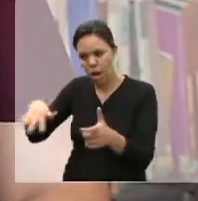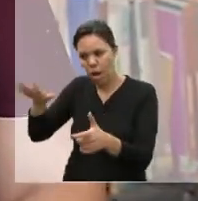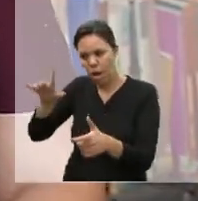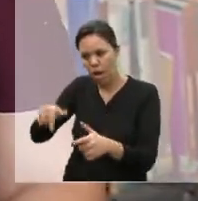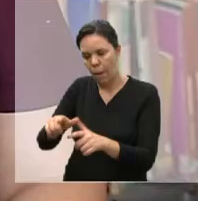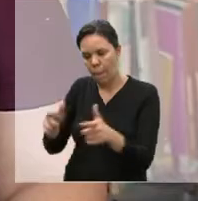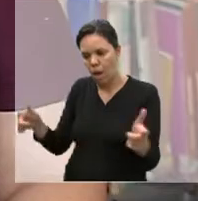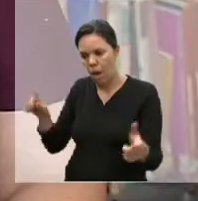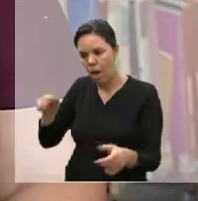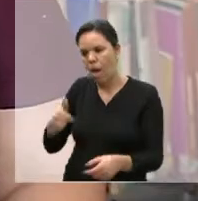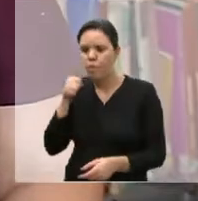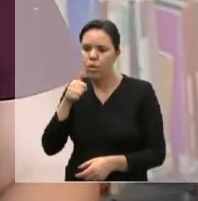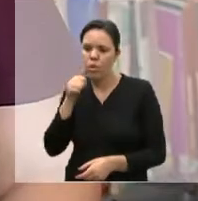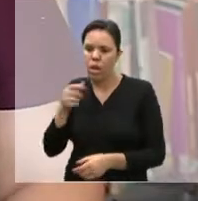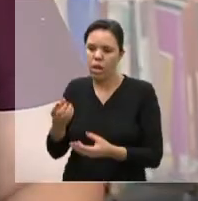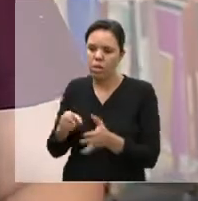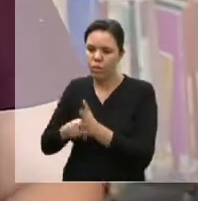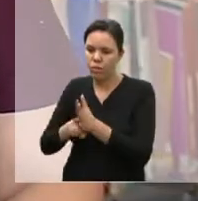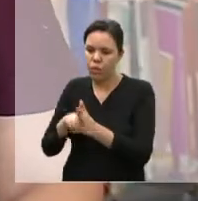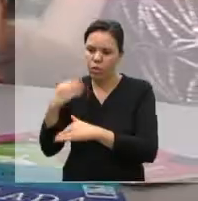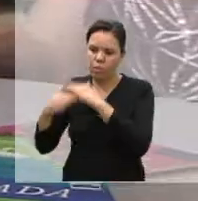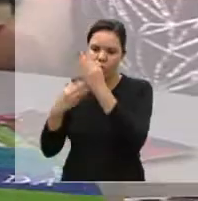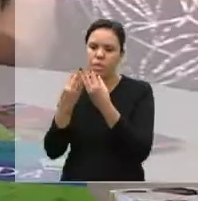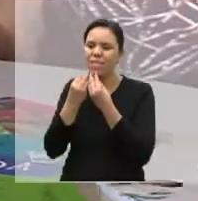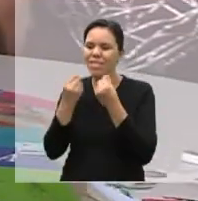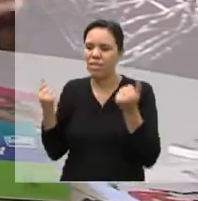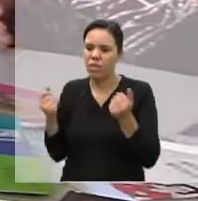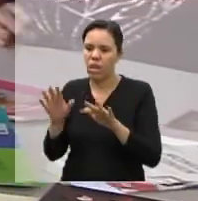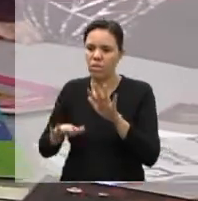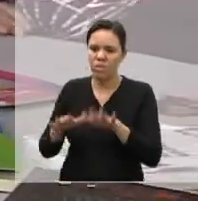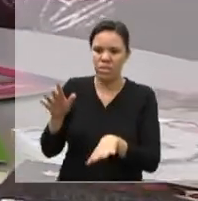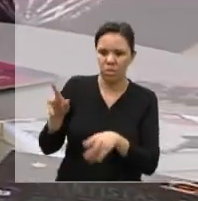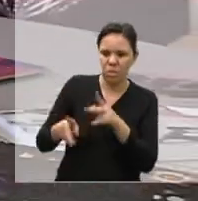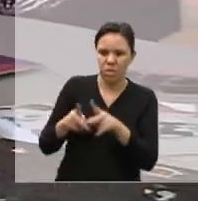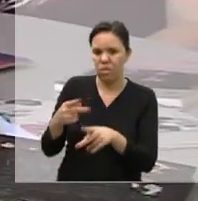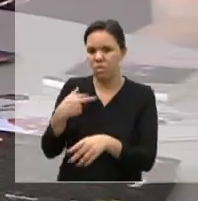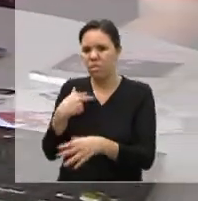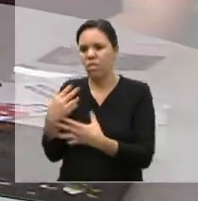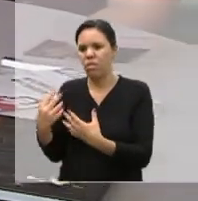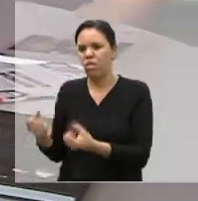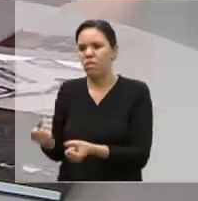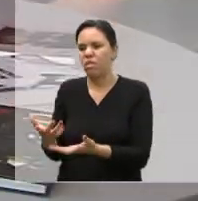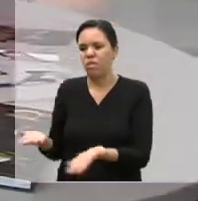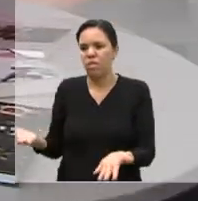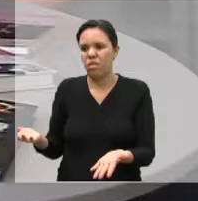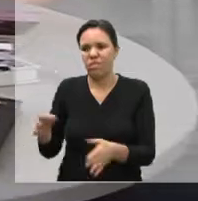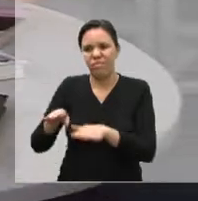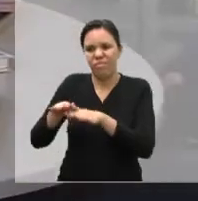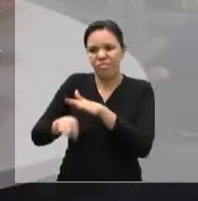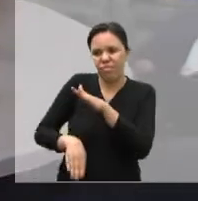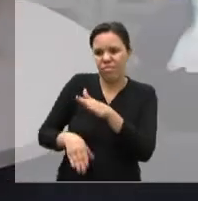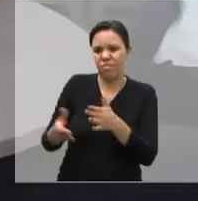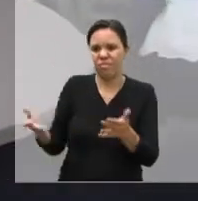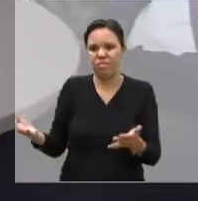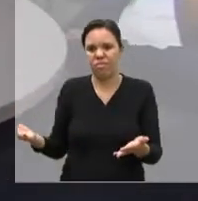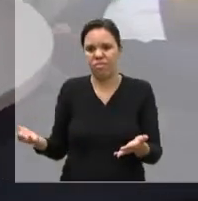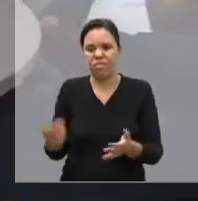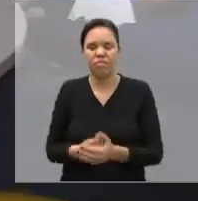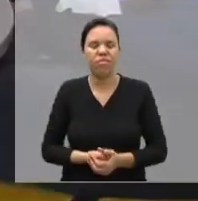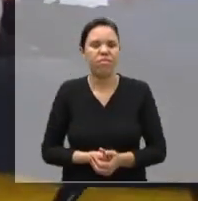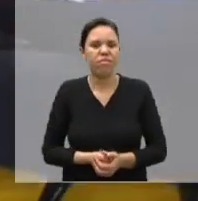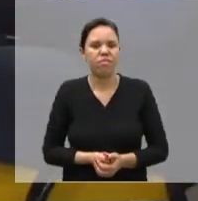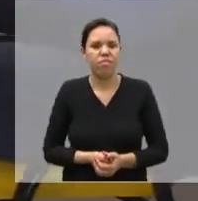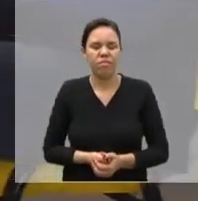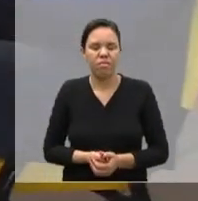qualidade. E assim, isso é inadmissível, não pode acontecer. Causa uma desigualdade, é muito né? uma E um afastamento também, né? Pois é, e assim,